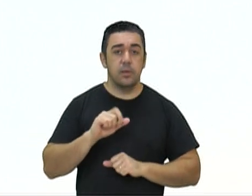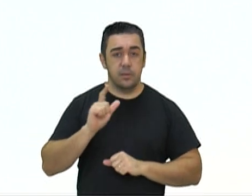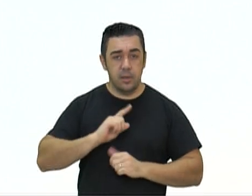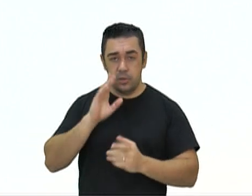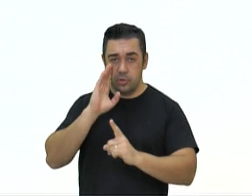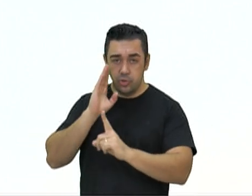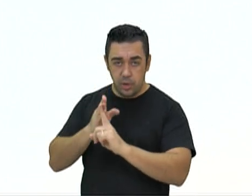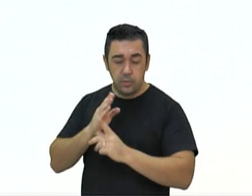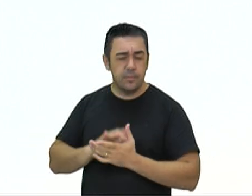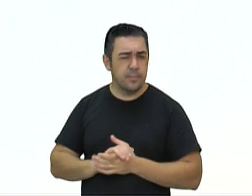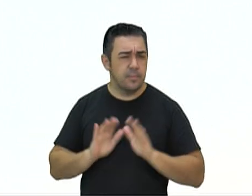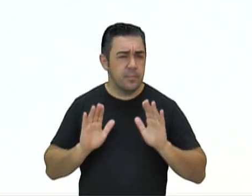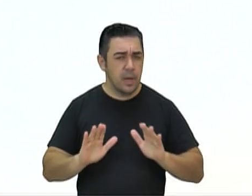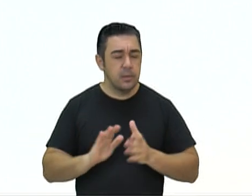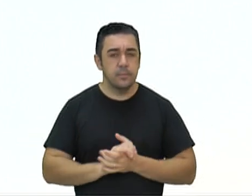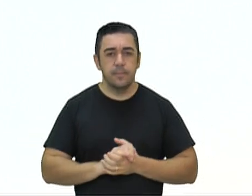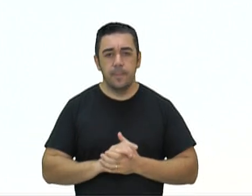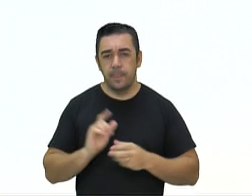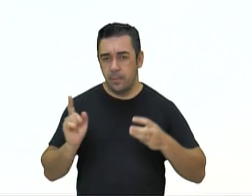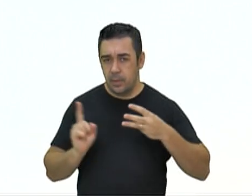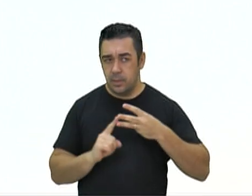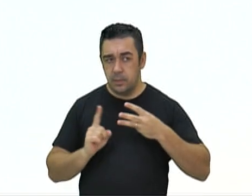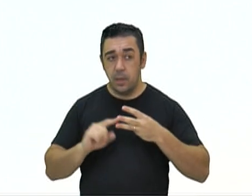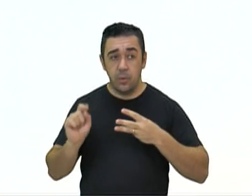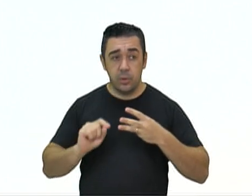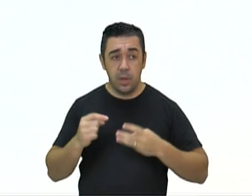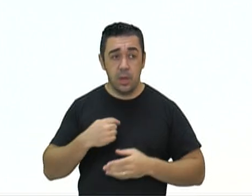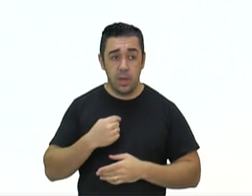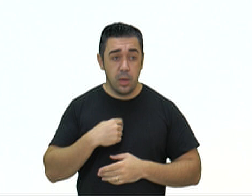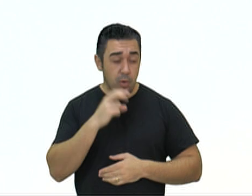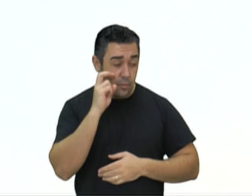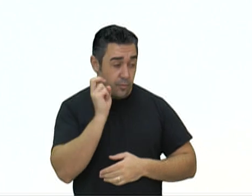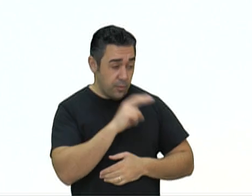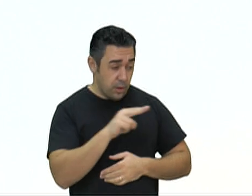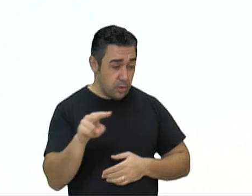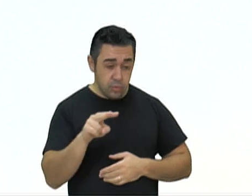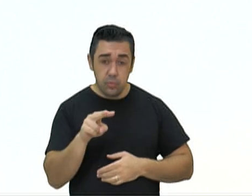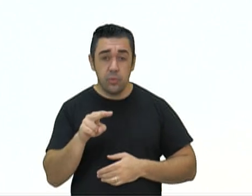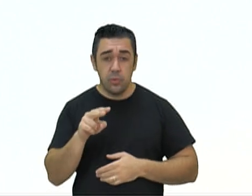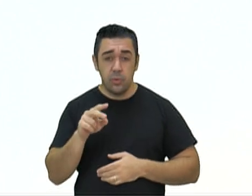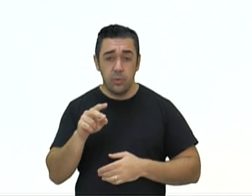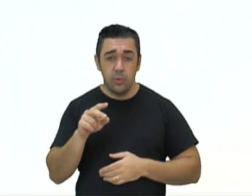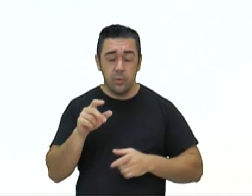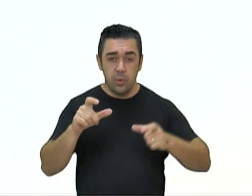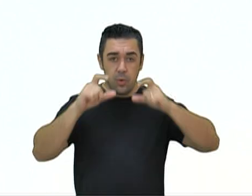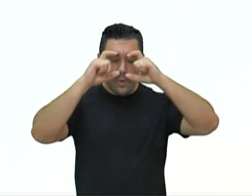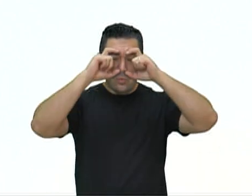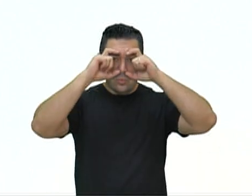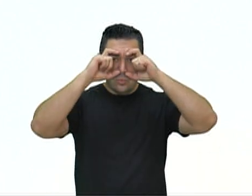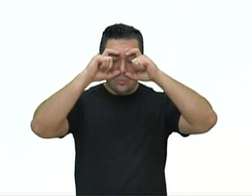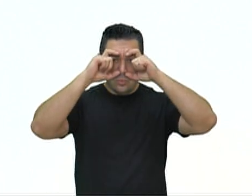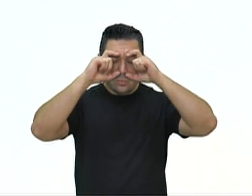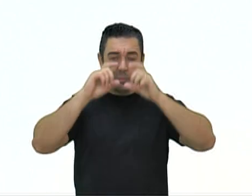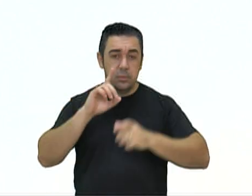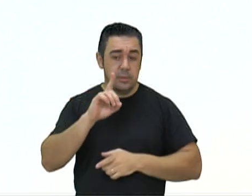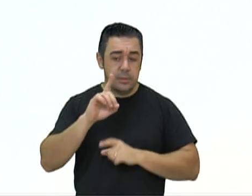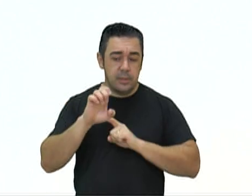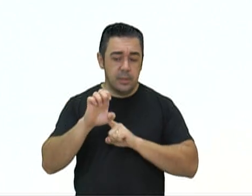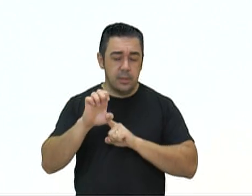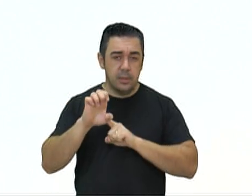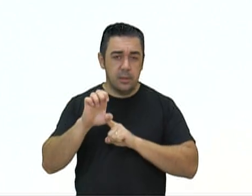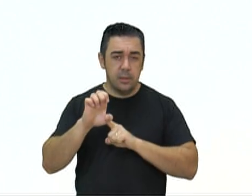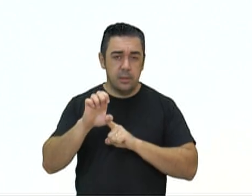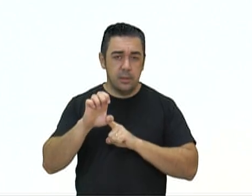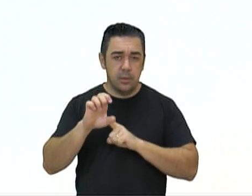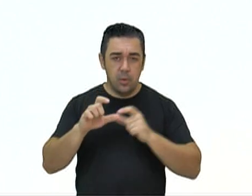direto. Agora, numa terceira frase, eu só vejo de óculos. Opa, usei a preposição de.